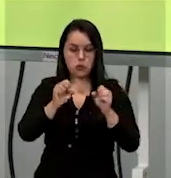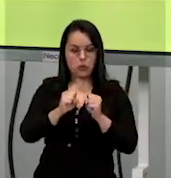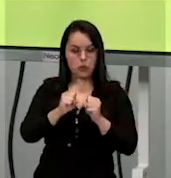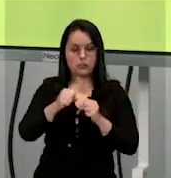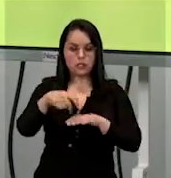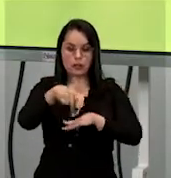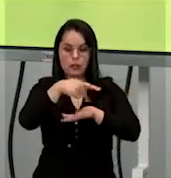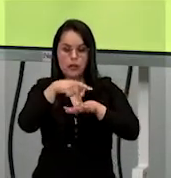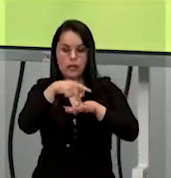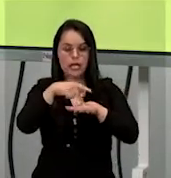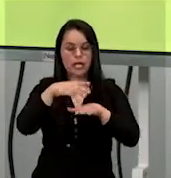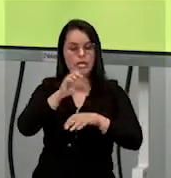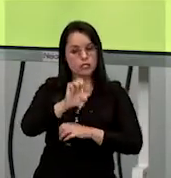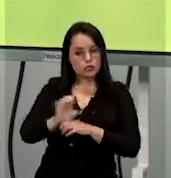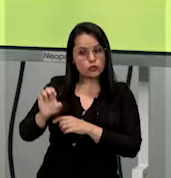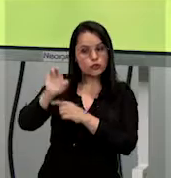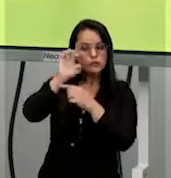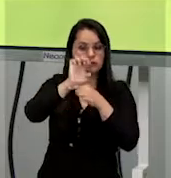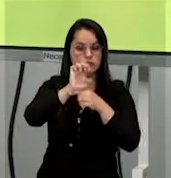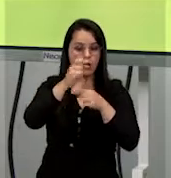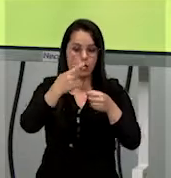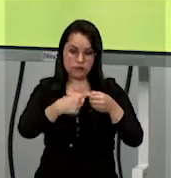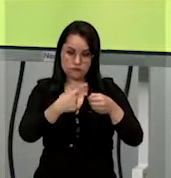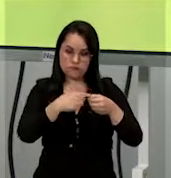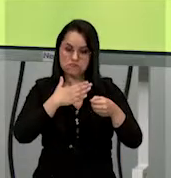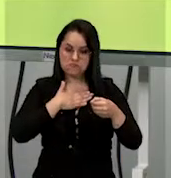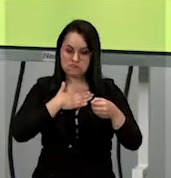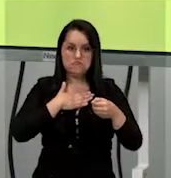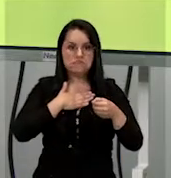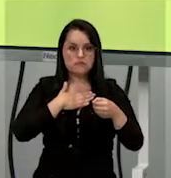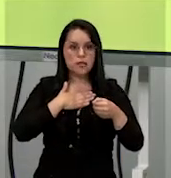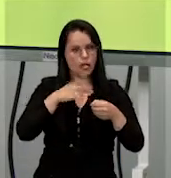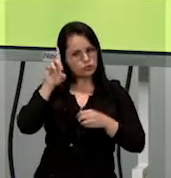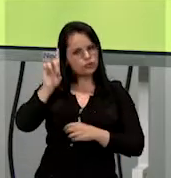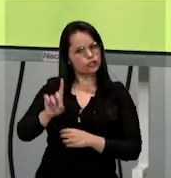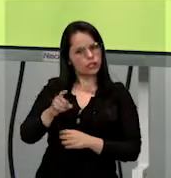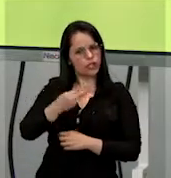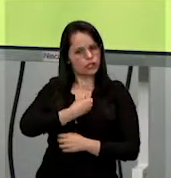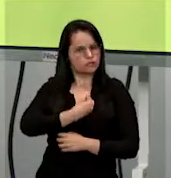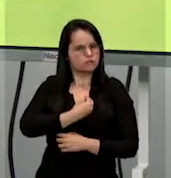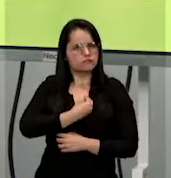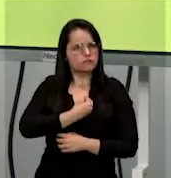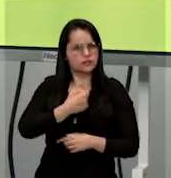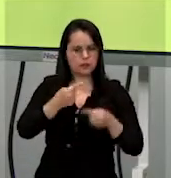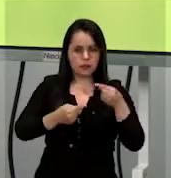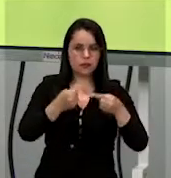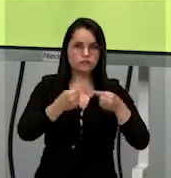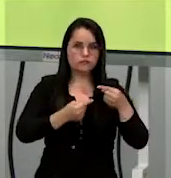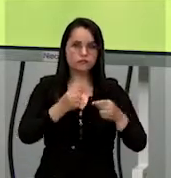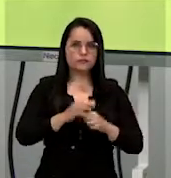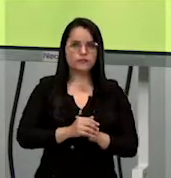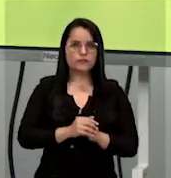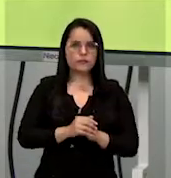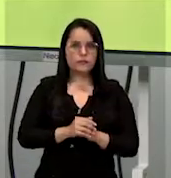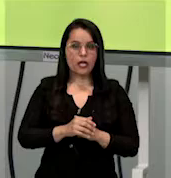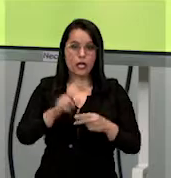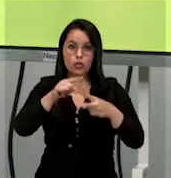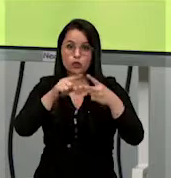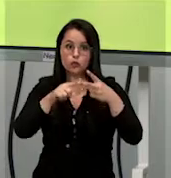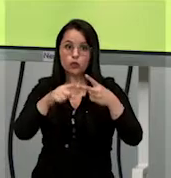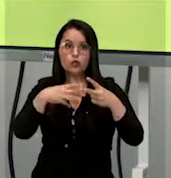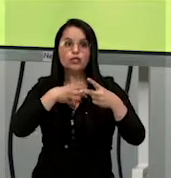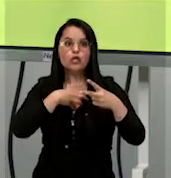meu país, do meu estado, do meu município, da minha cidade. Eu tenho direito de participar politicamente. E duas das